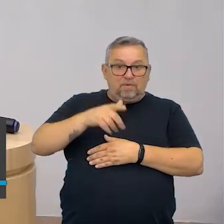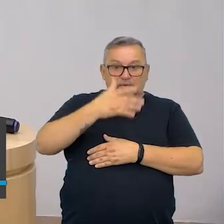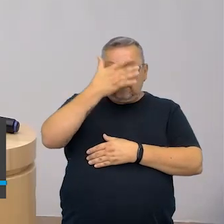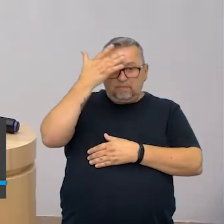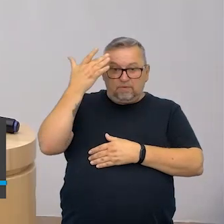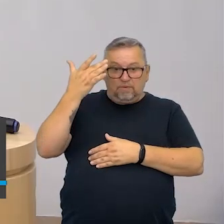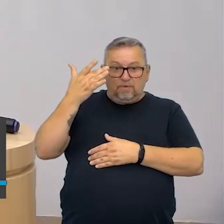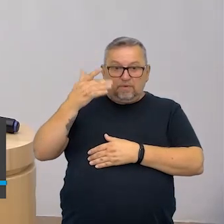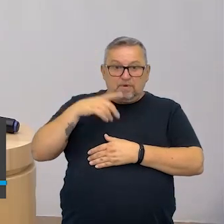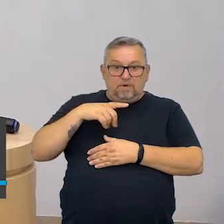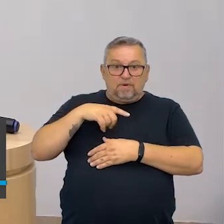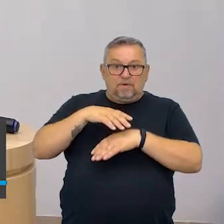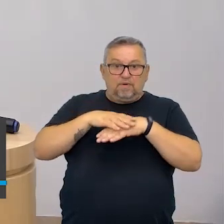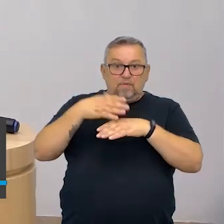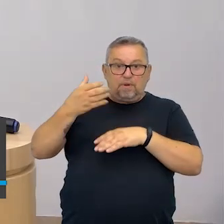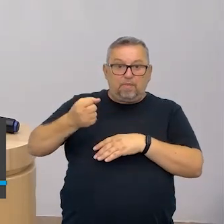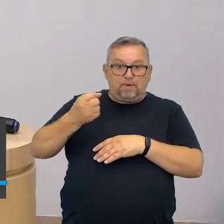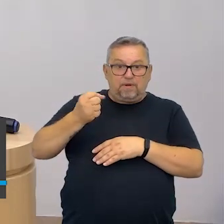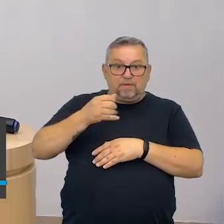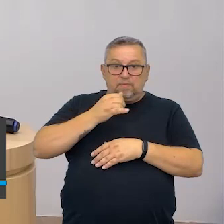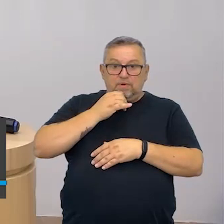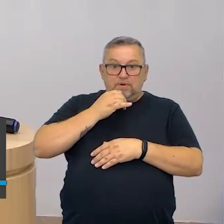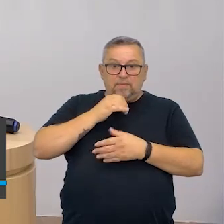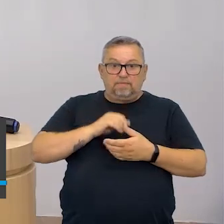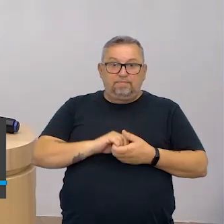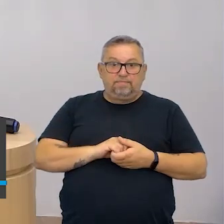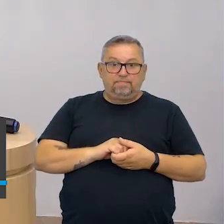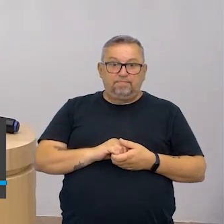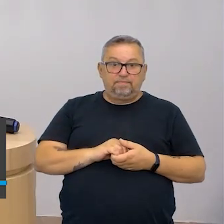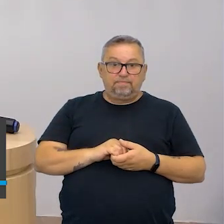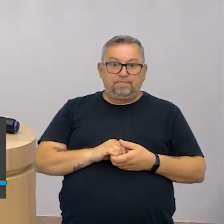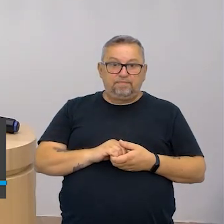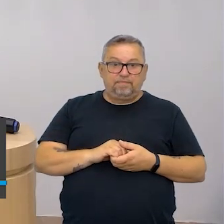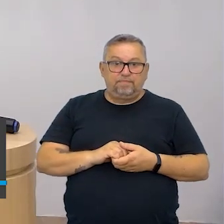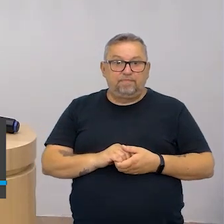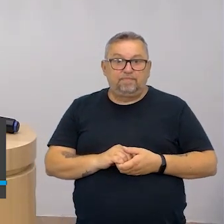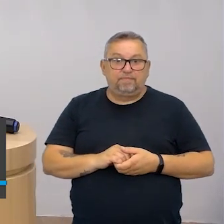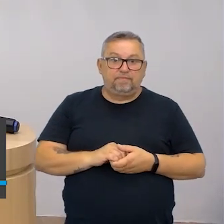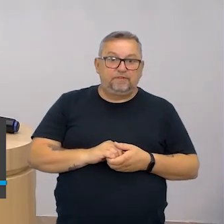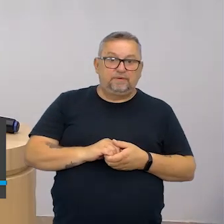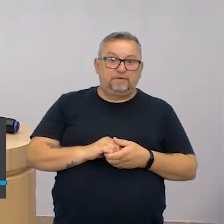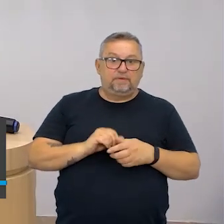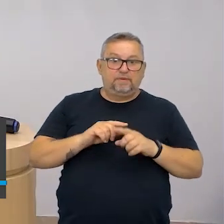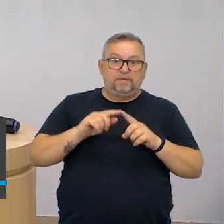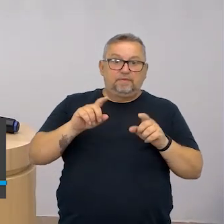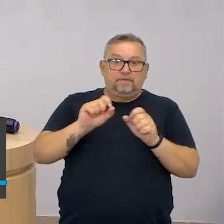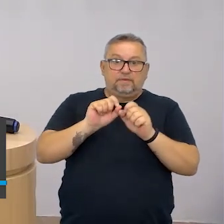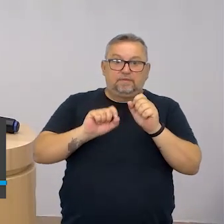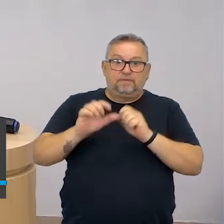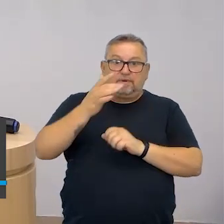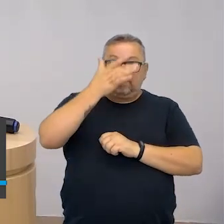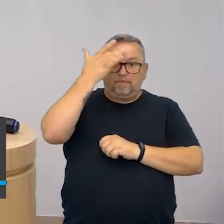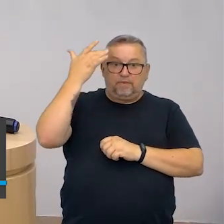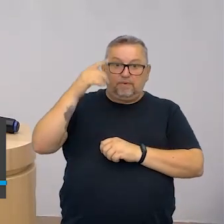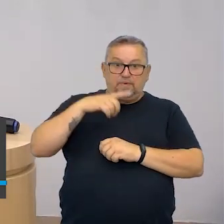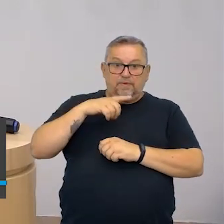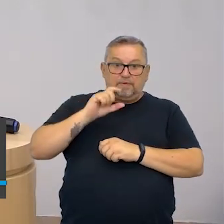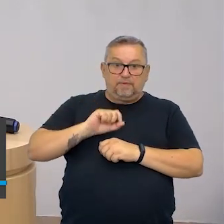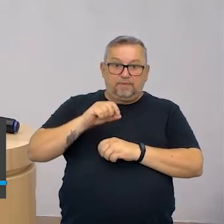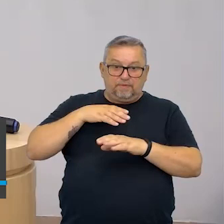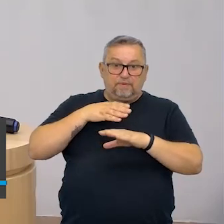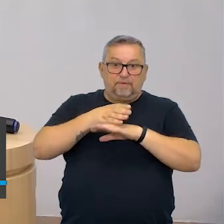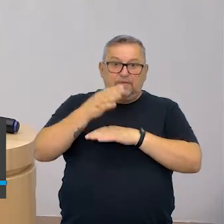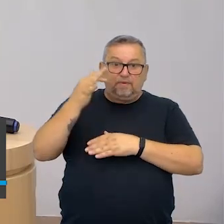pessoas de pele branca, por exemplo. Né, havia uma diferença aí. E por parte das pessoas que iam